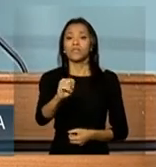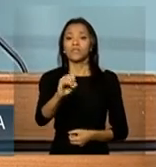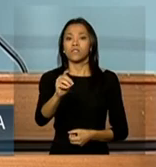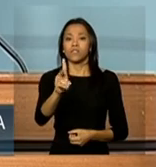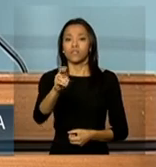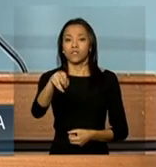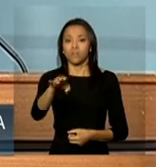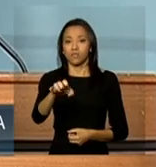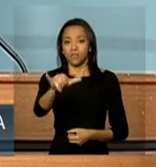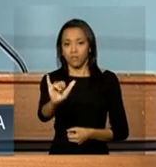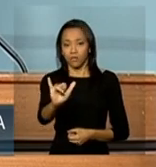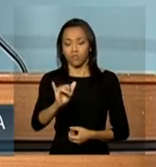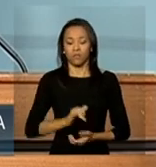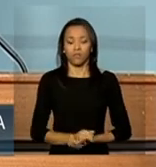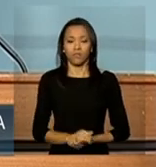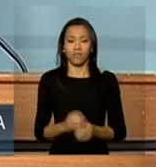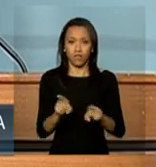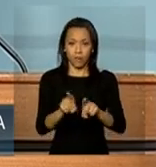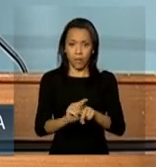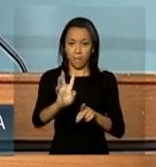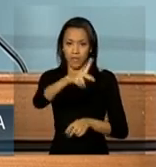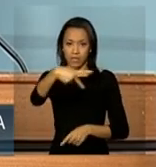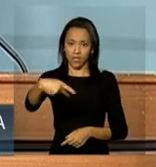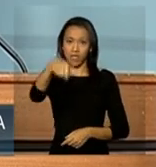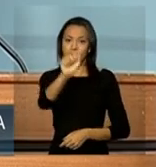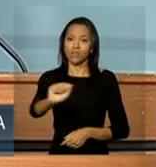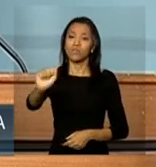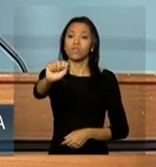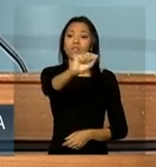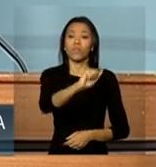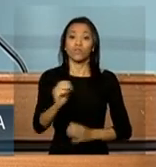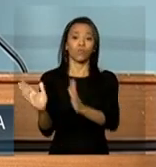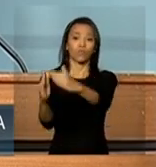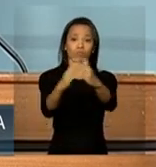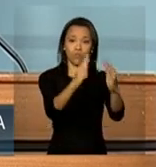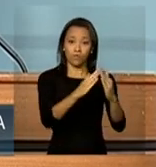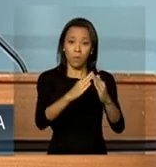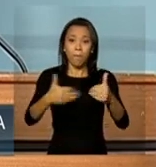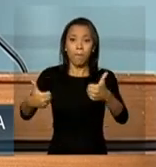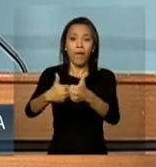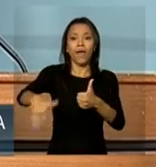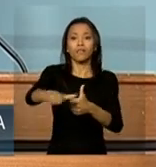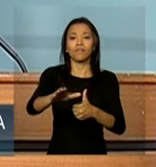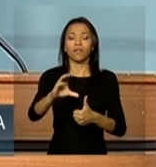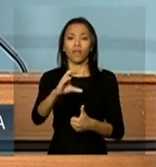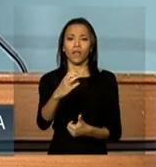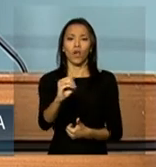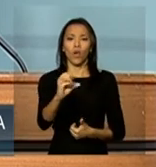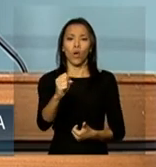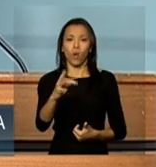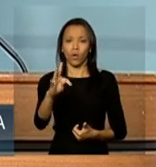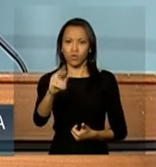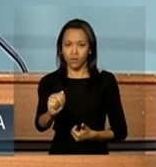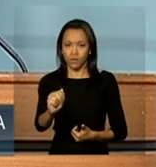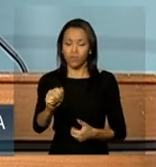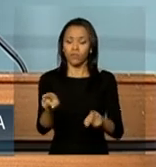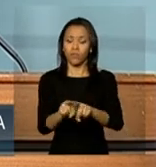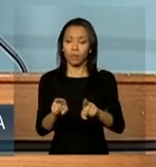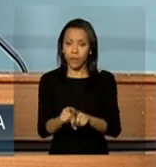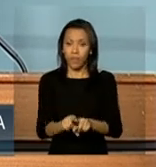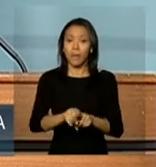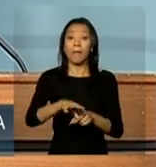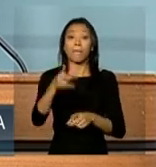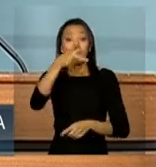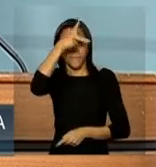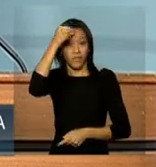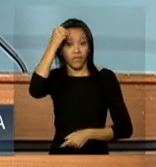Eckert. Presidente da Associação dos Municípios da Encosta Superior do Nordeste, Amesne, e prefeito de